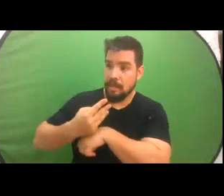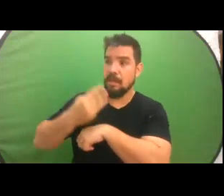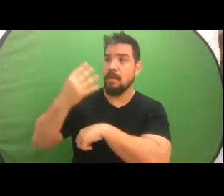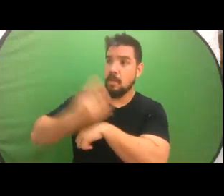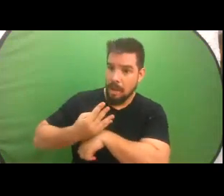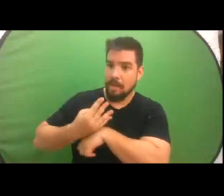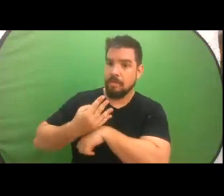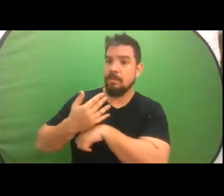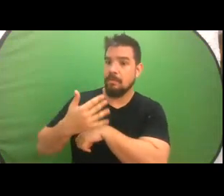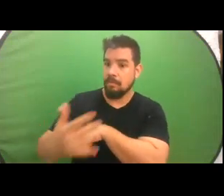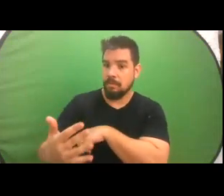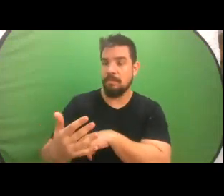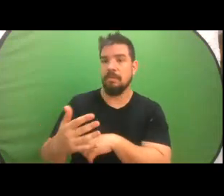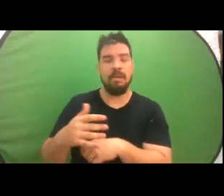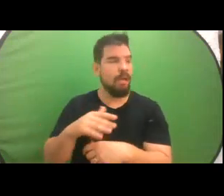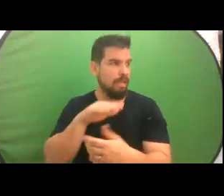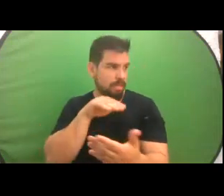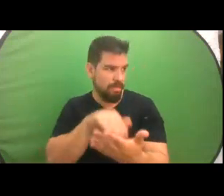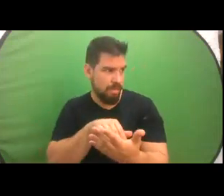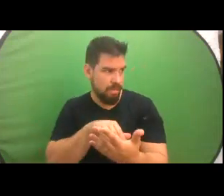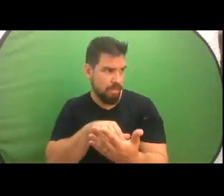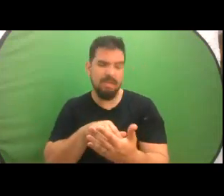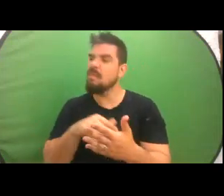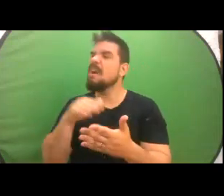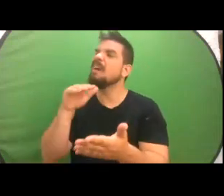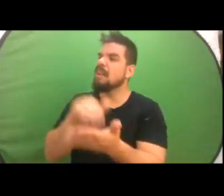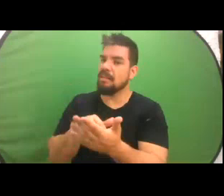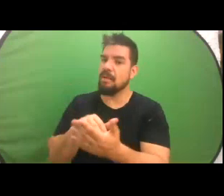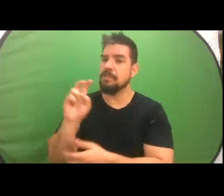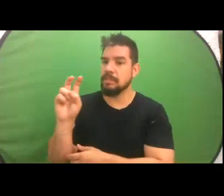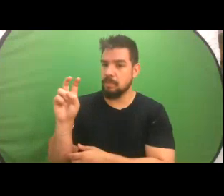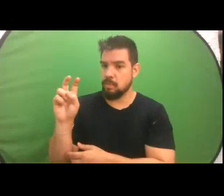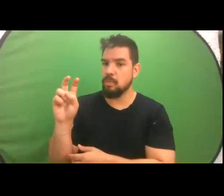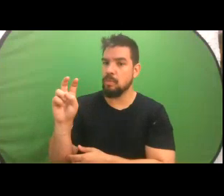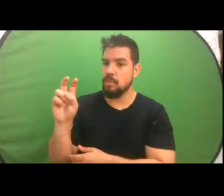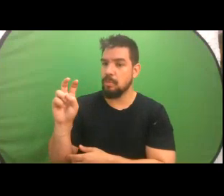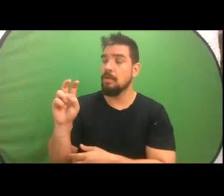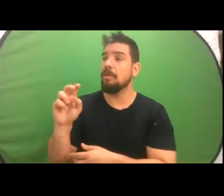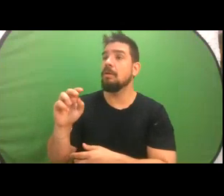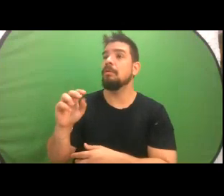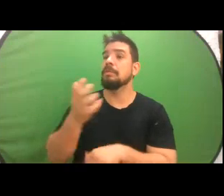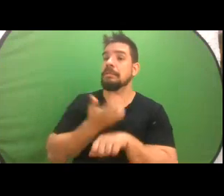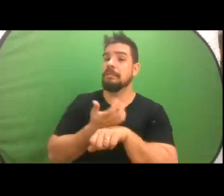fim. Vai até pelo menos até o 5. E aí, como nós temos